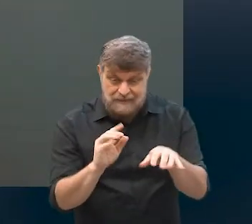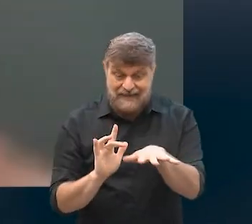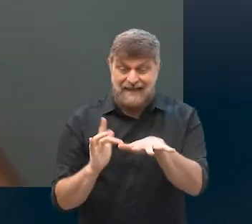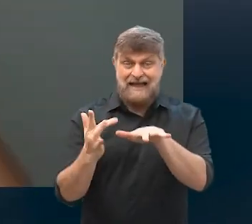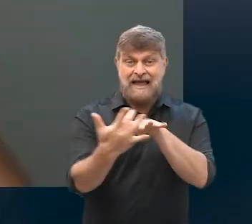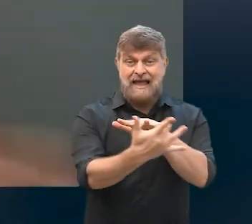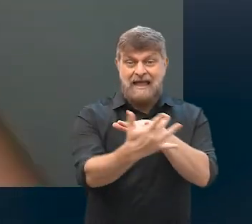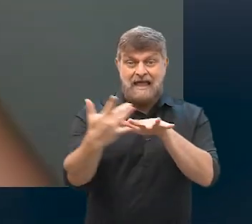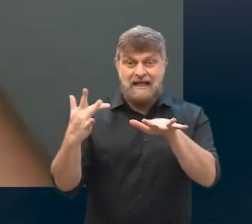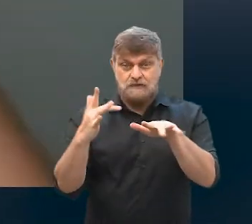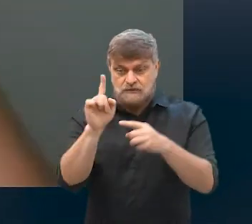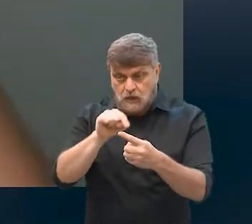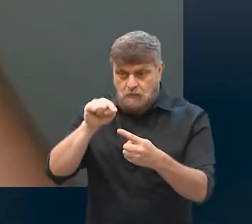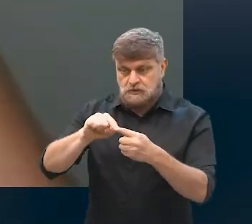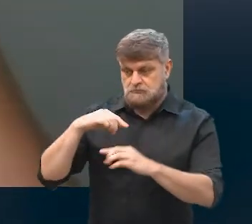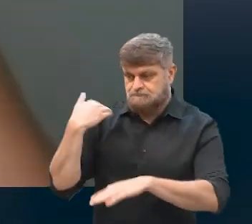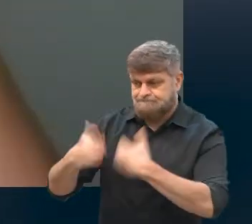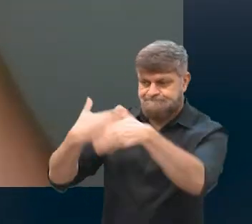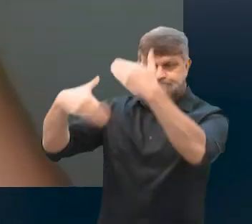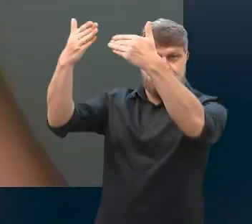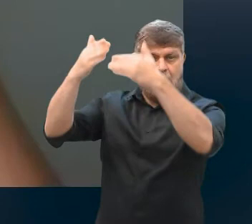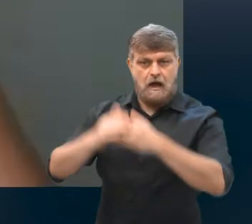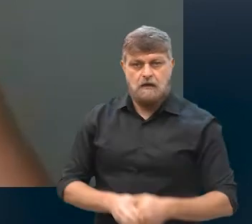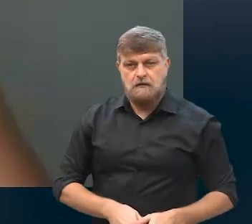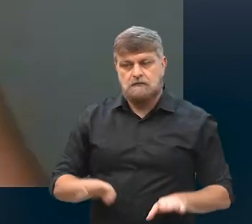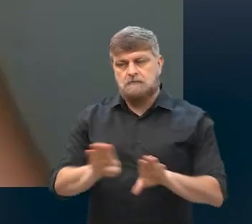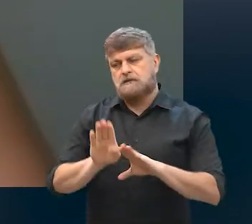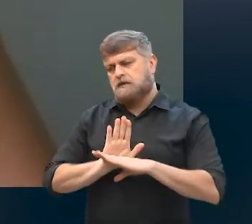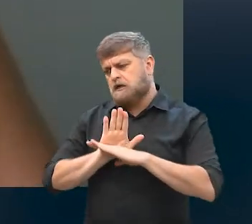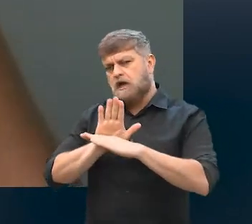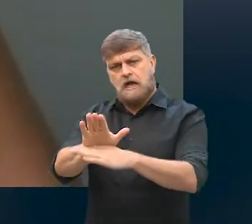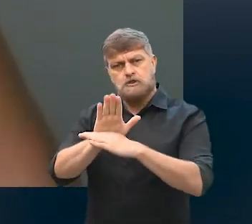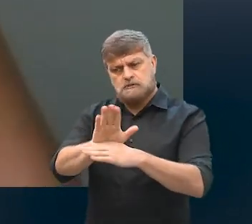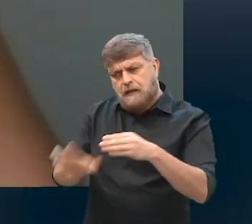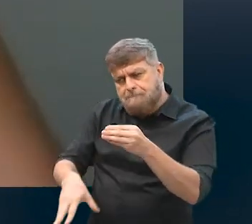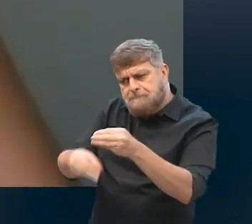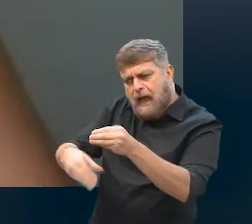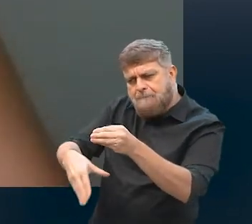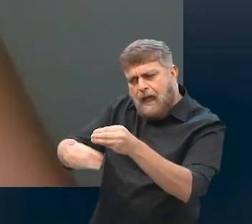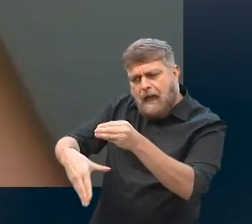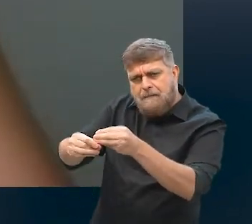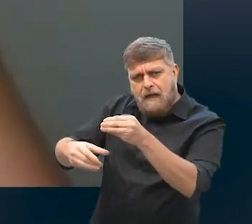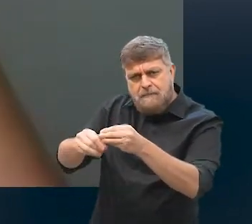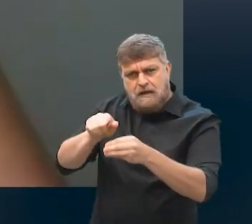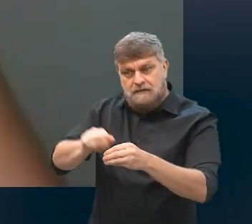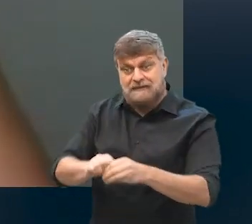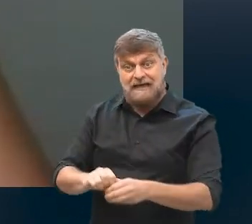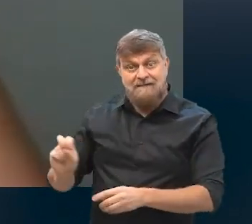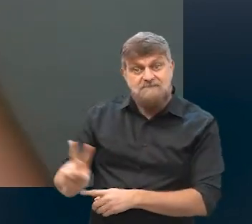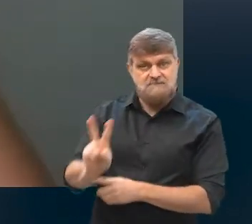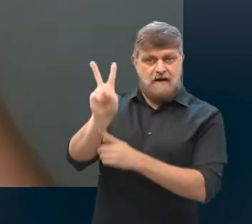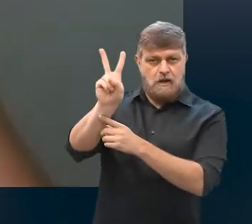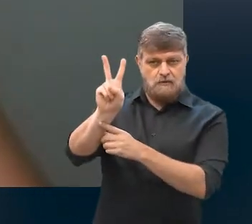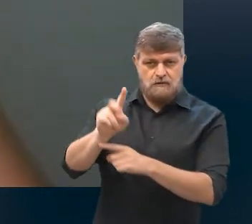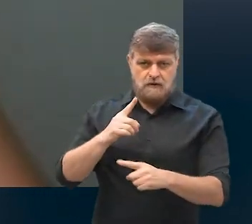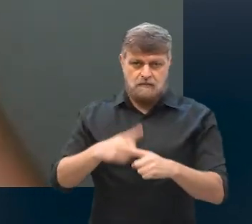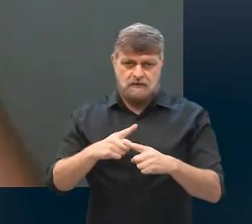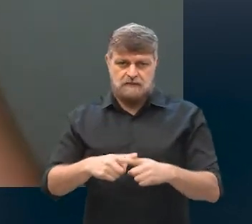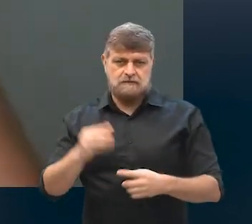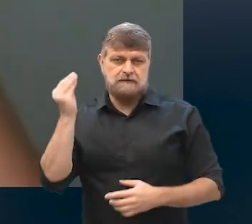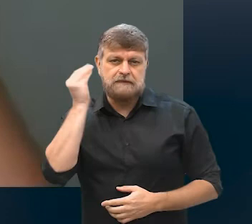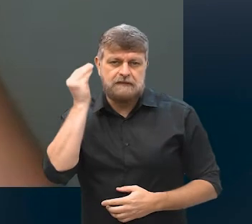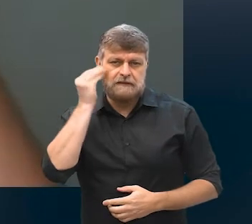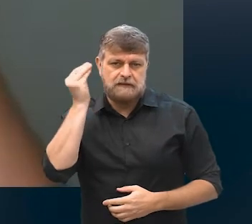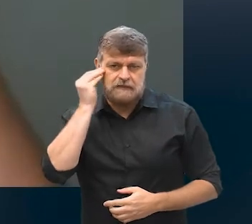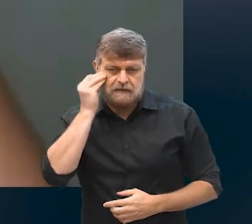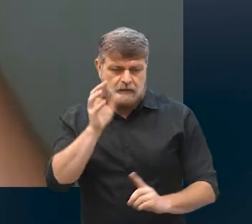sociais também para alavancar o seu negócio, ajuda a agregar valor no seu produto, para que você não tenha simplesmente que ficar tentando